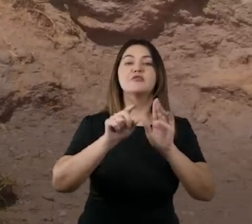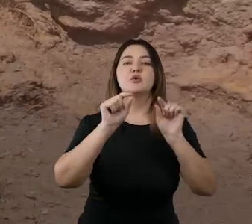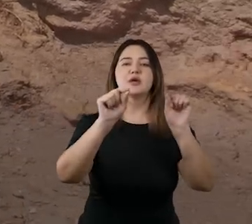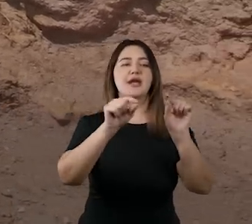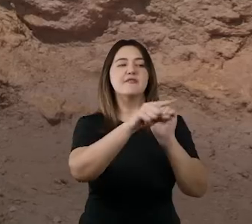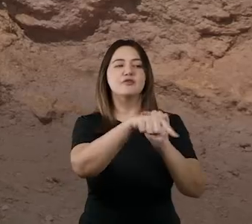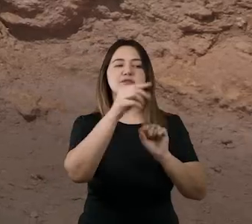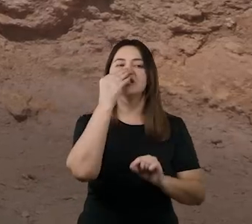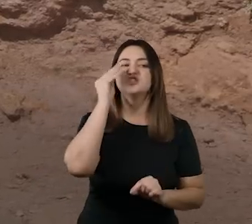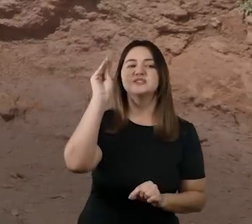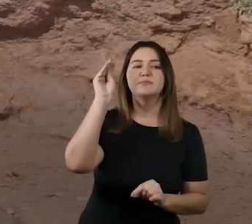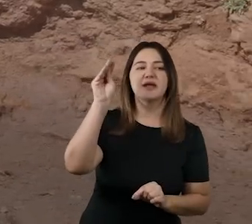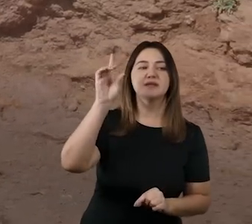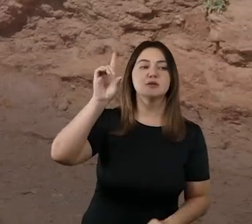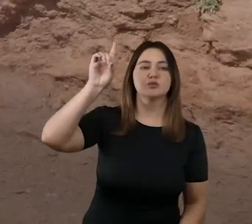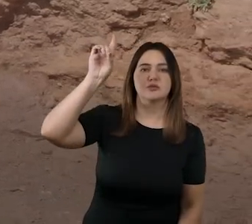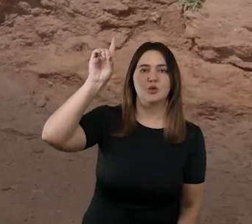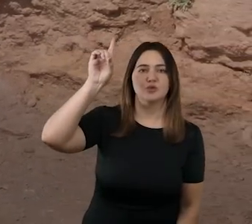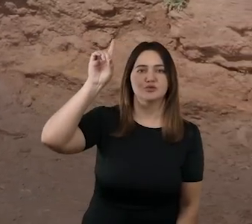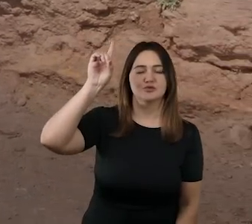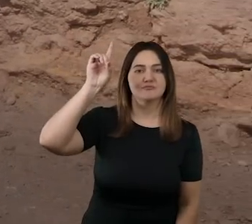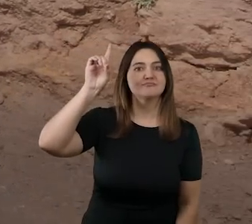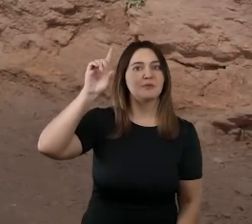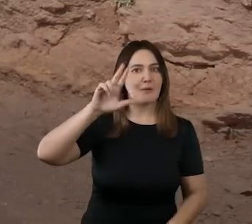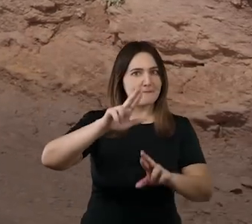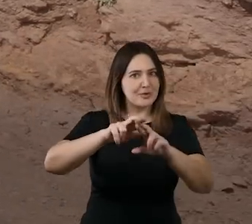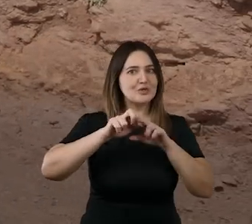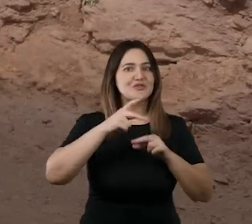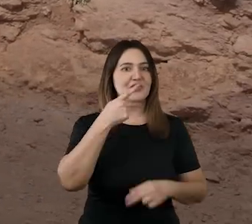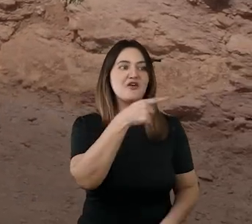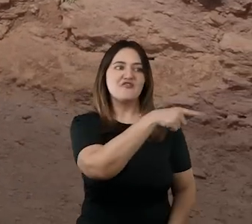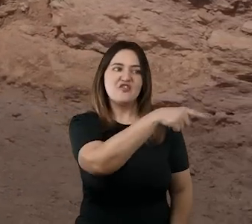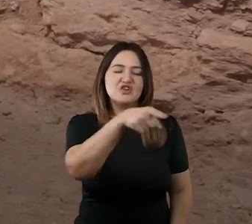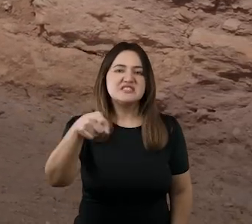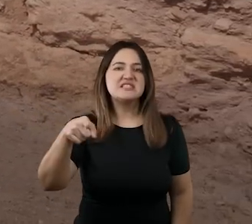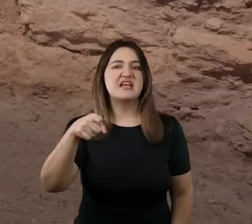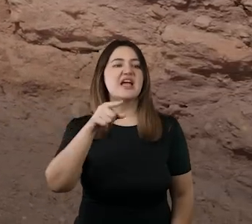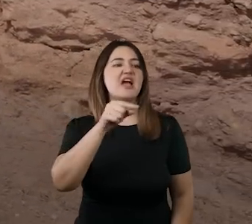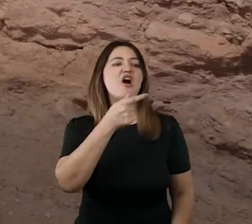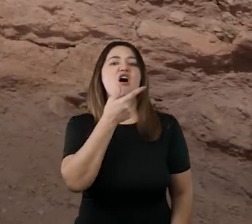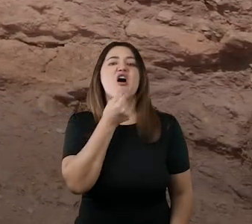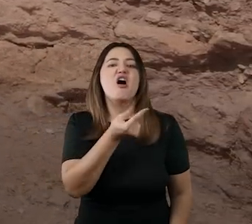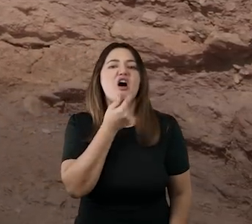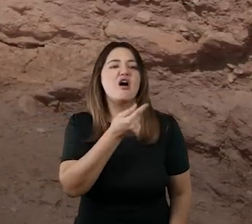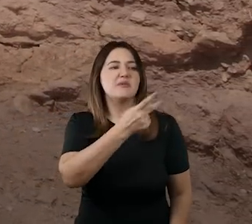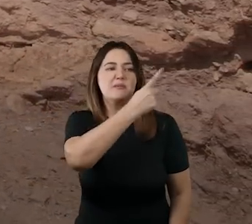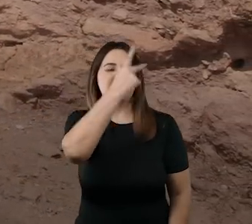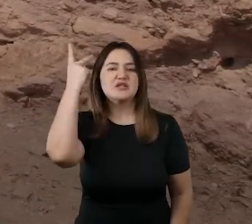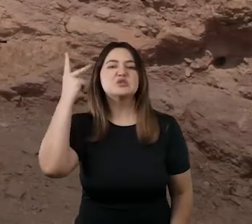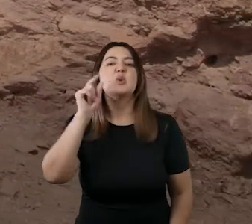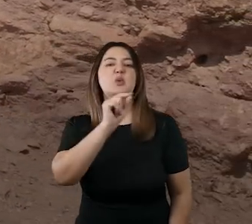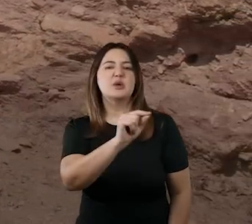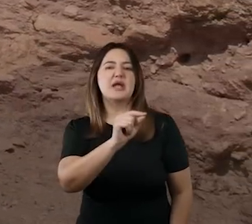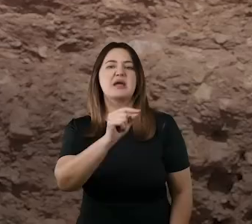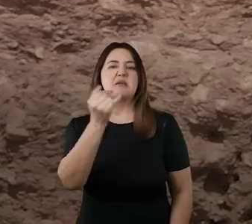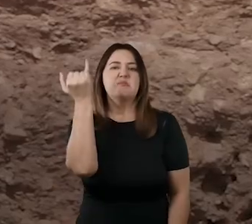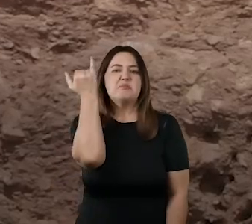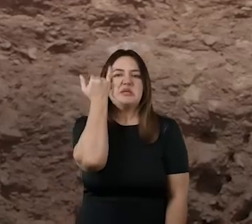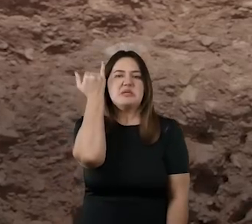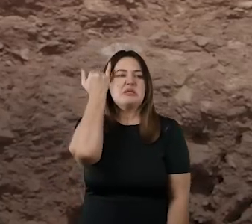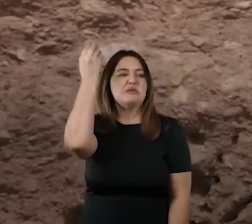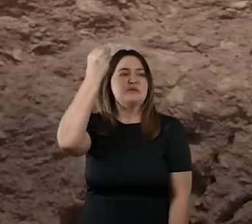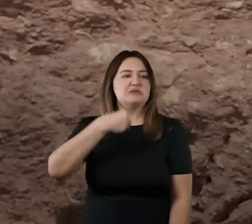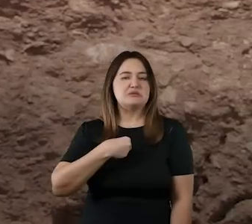cretenses insistiam em desconhecer. Por isso os chamava de homens de ventre preguiçoso, feras selvagens.